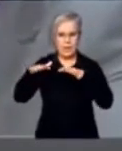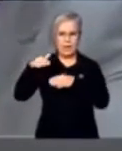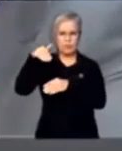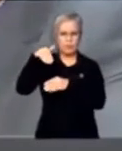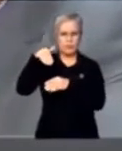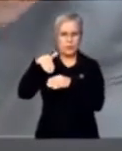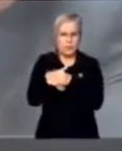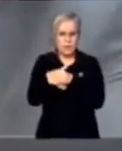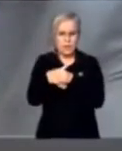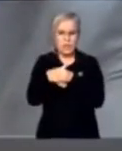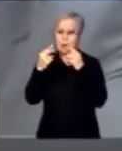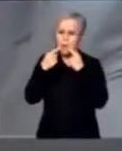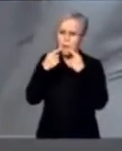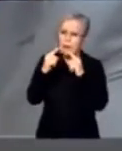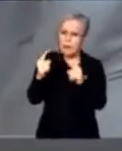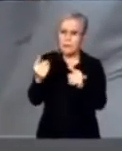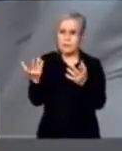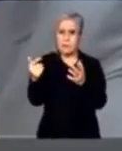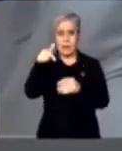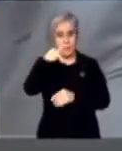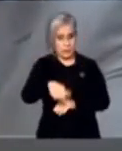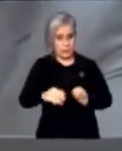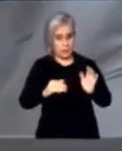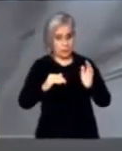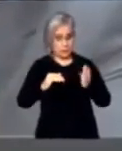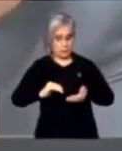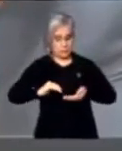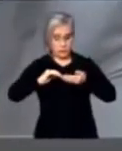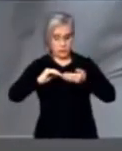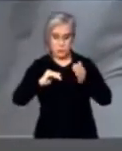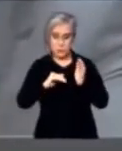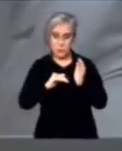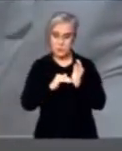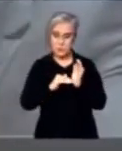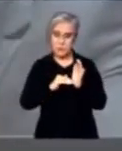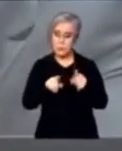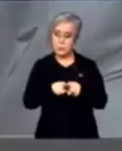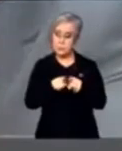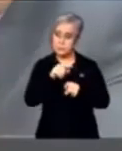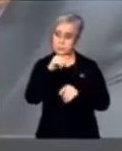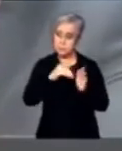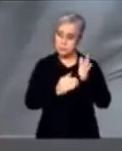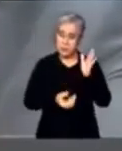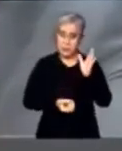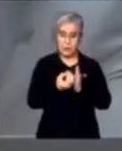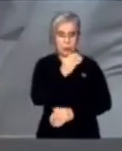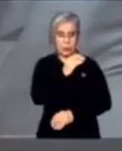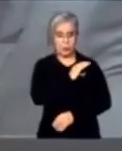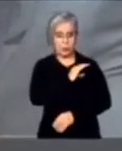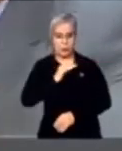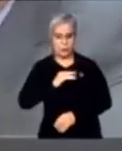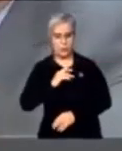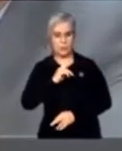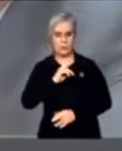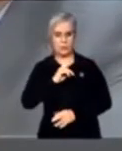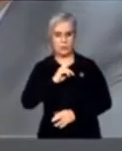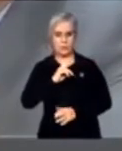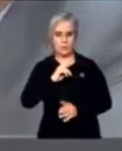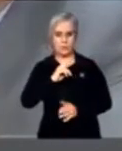votação, um rito aqui no Congresso, elege-se uma comissão, relatório,